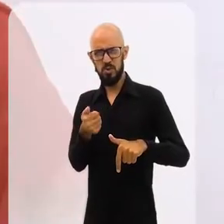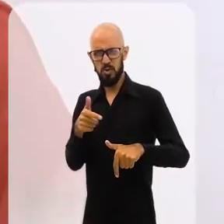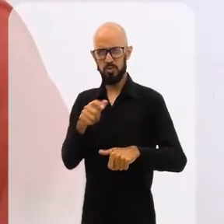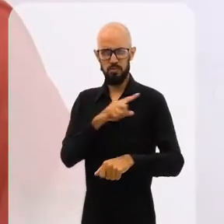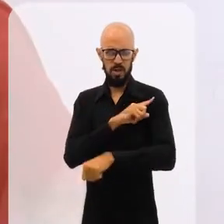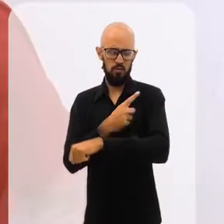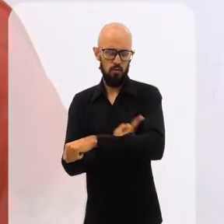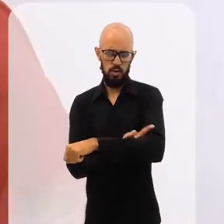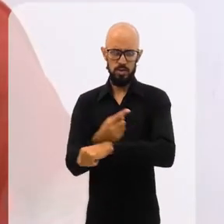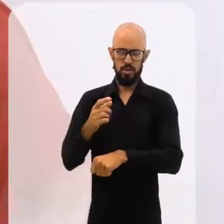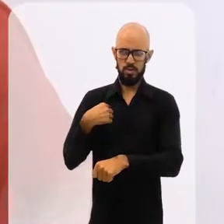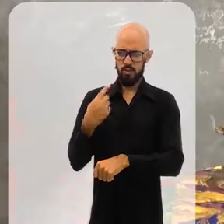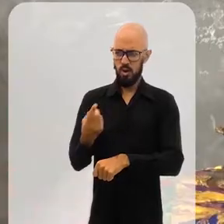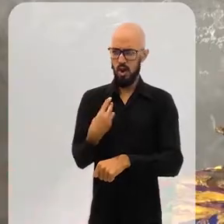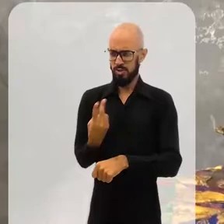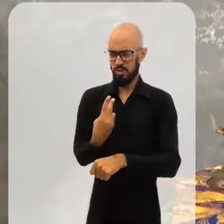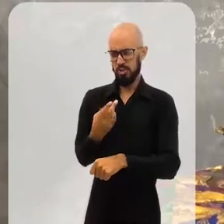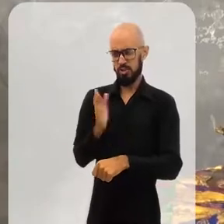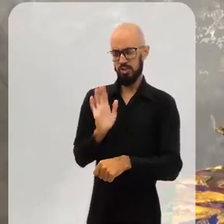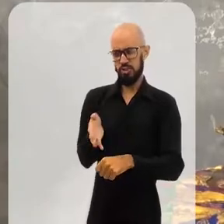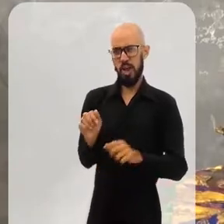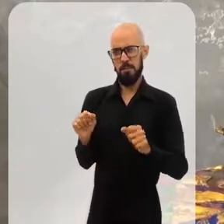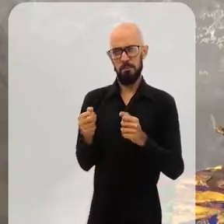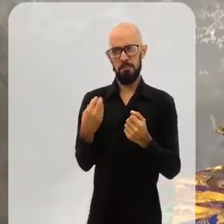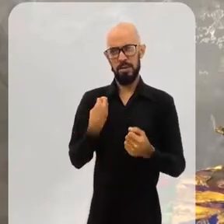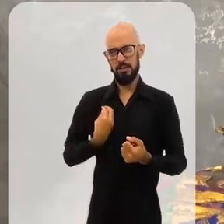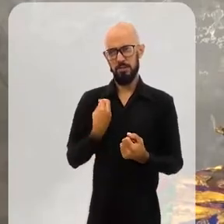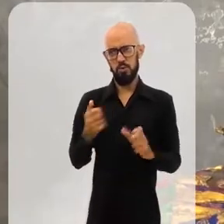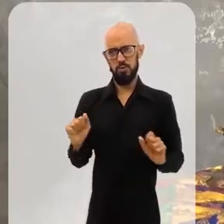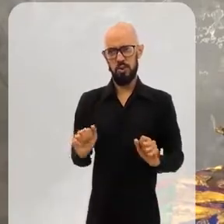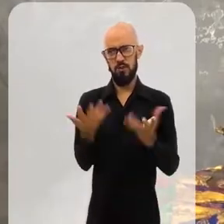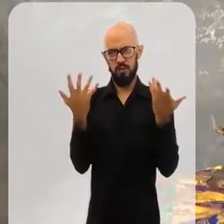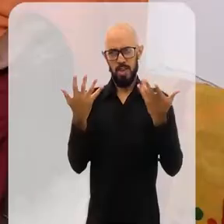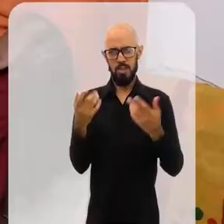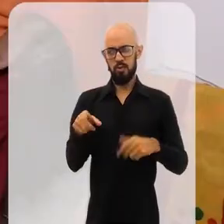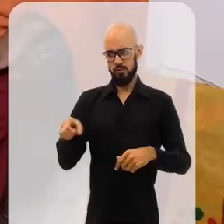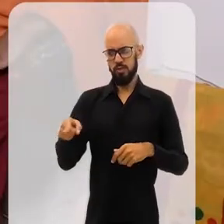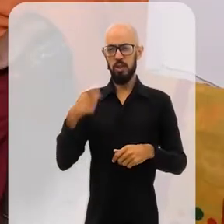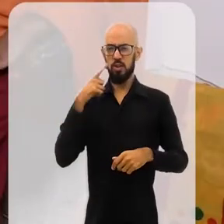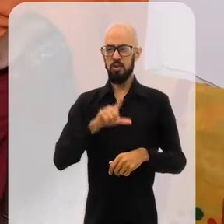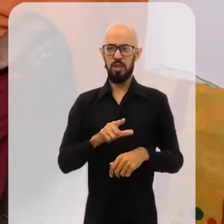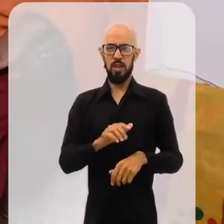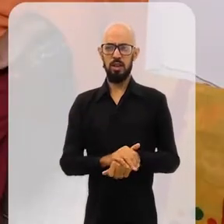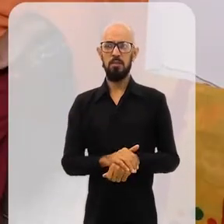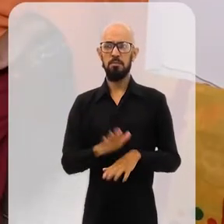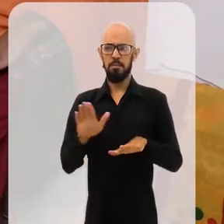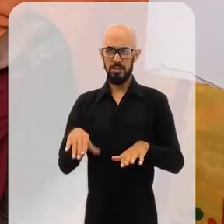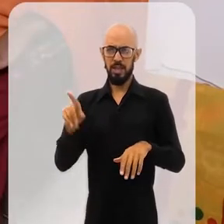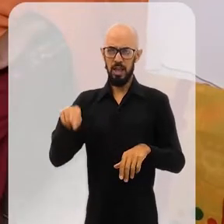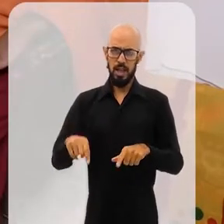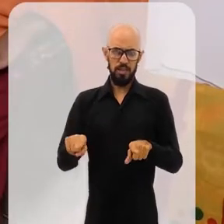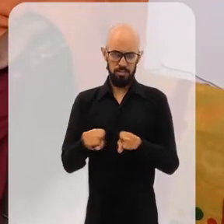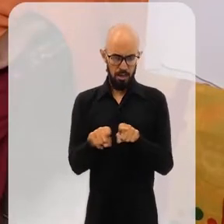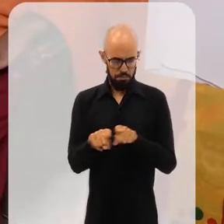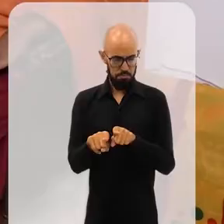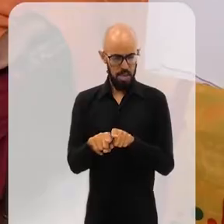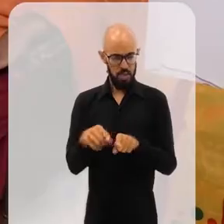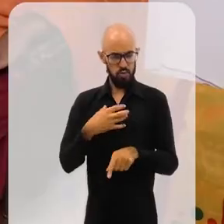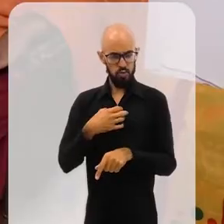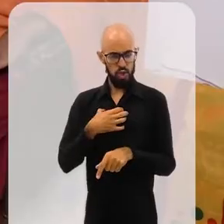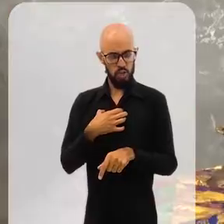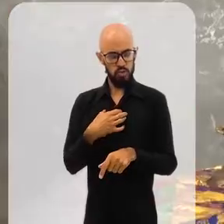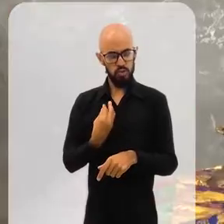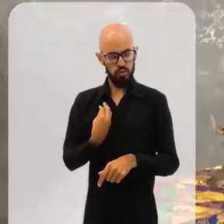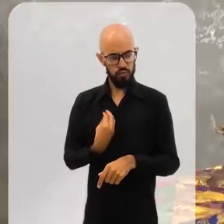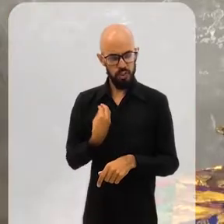porque nós já participamos de eventos que você estava lá na frente e eu lá atrás. Isso tem a ver com o método de vida seu Sim,